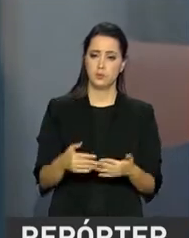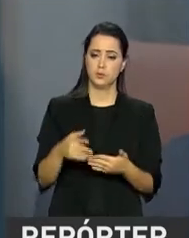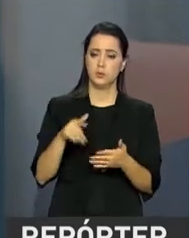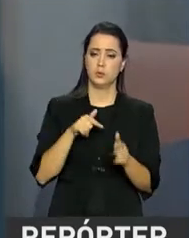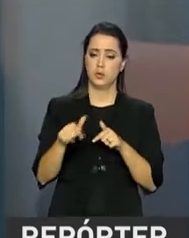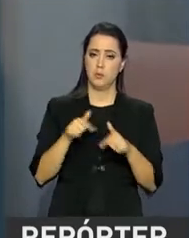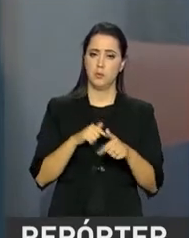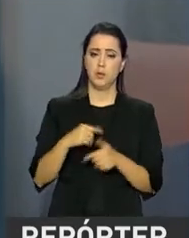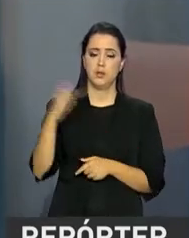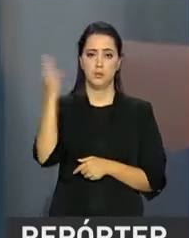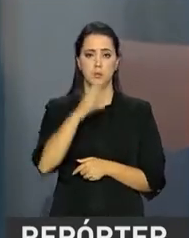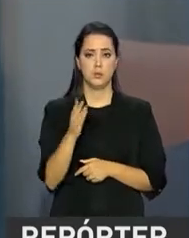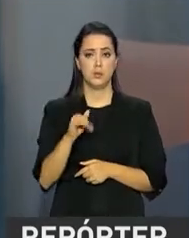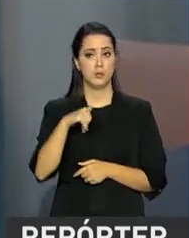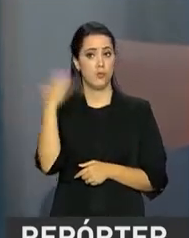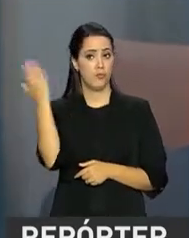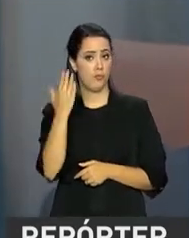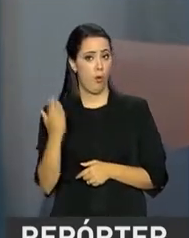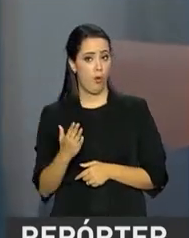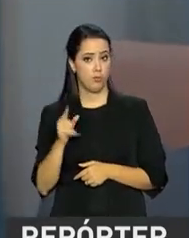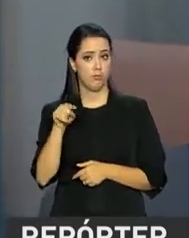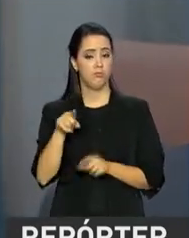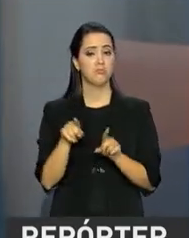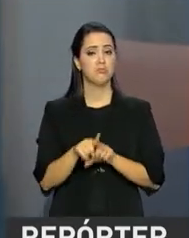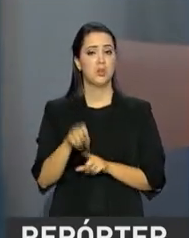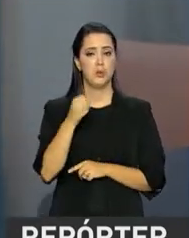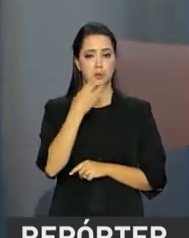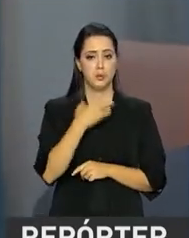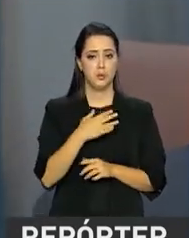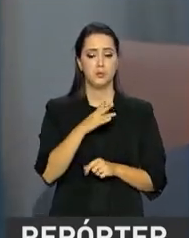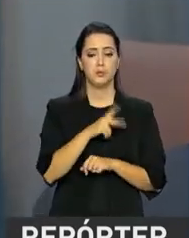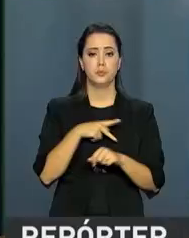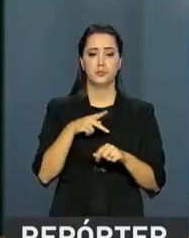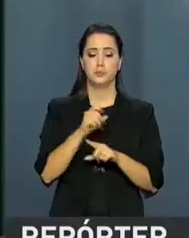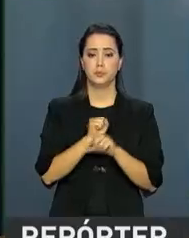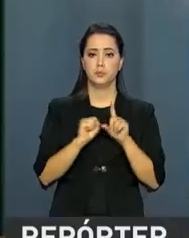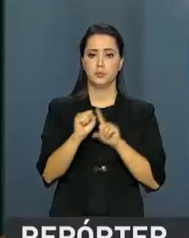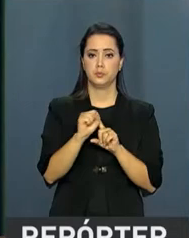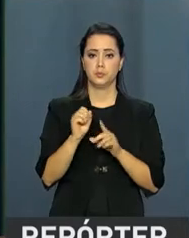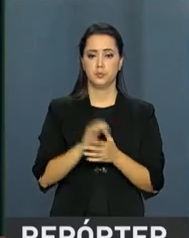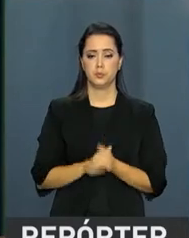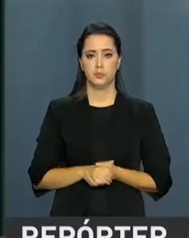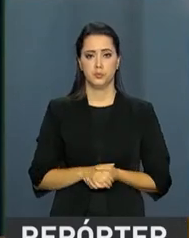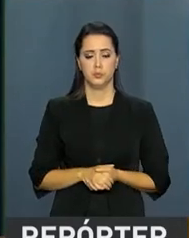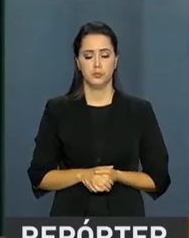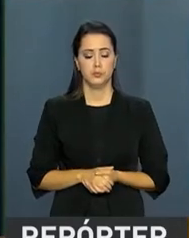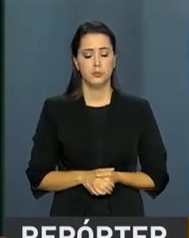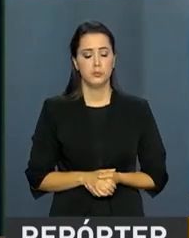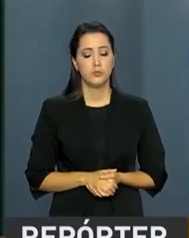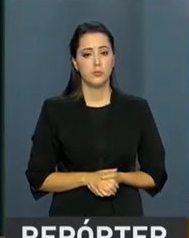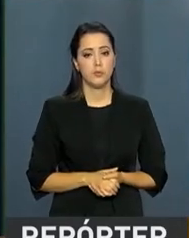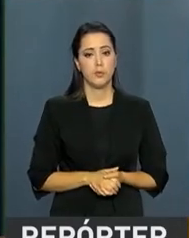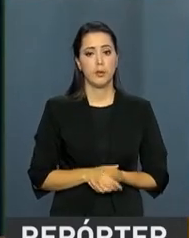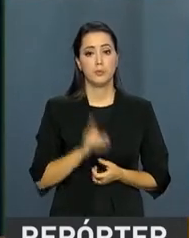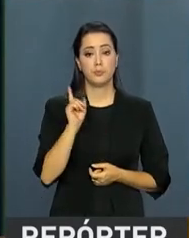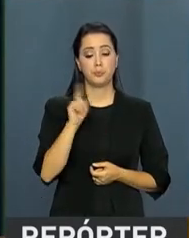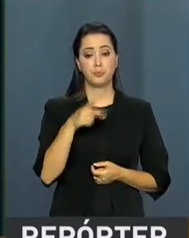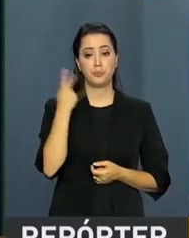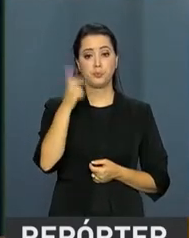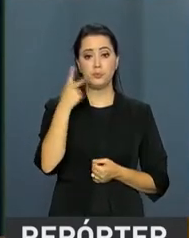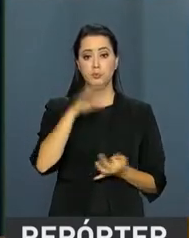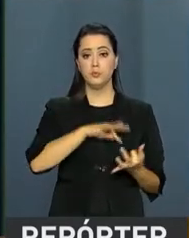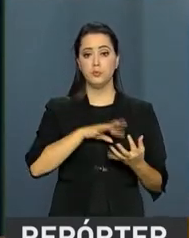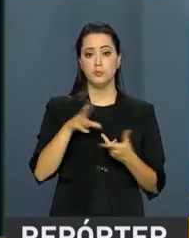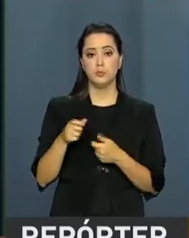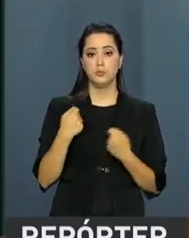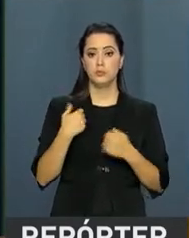no exterior precisa se converter em benefícios para a sociedade a política exterior deve ser vetor de desenvolvimento